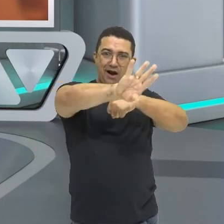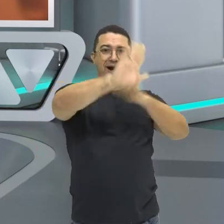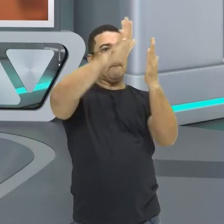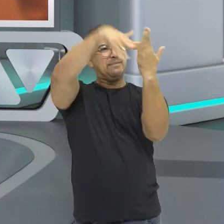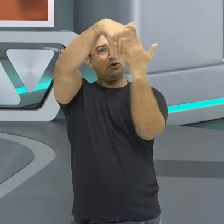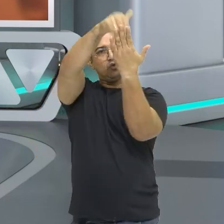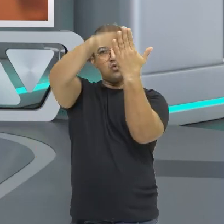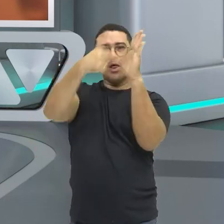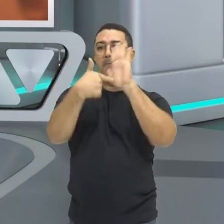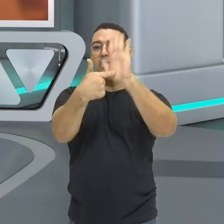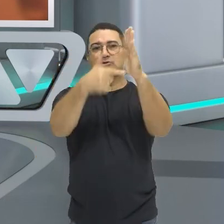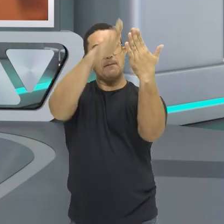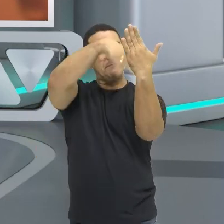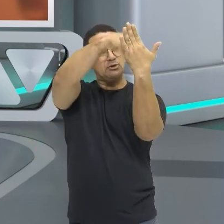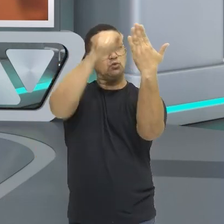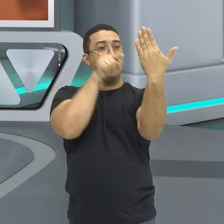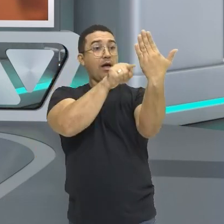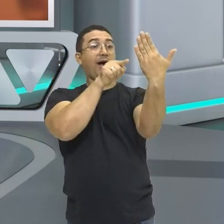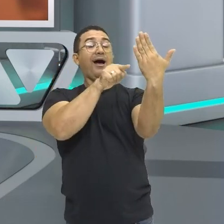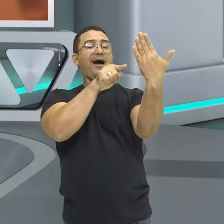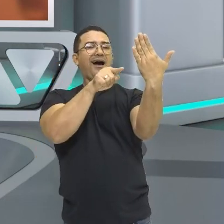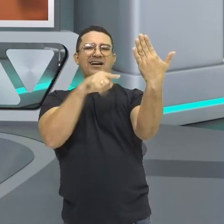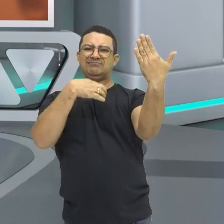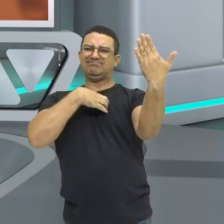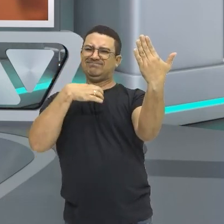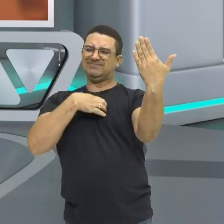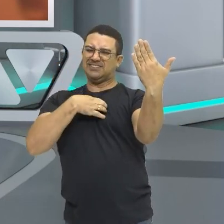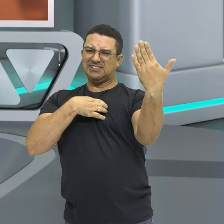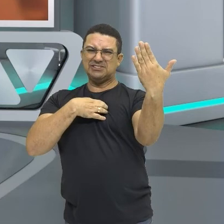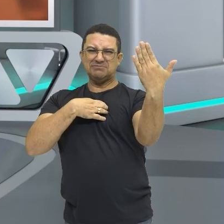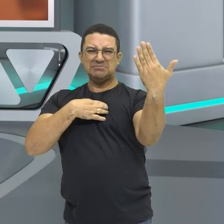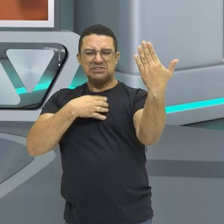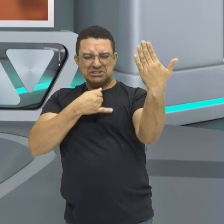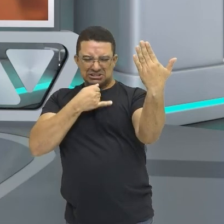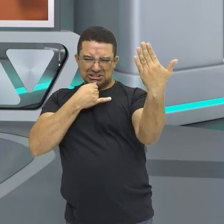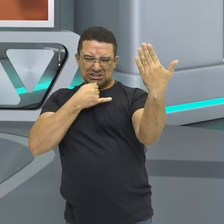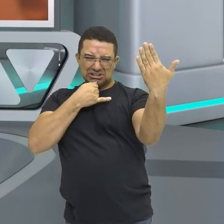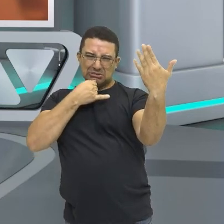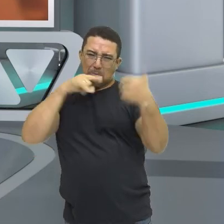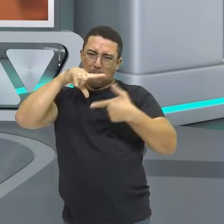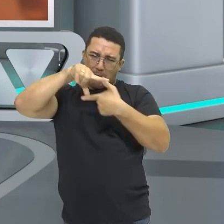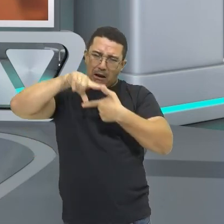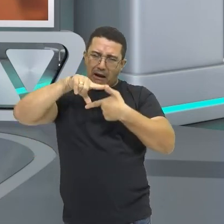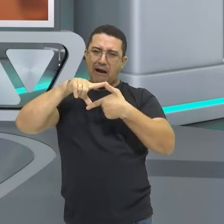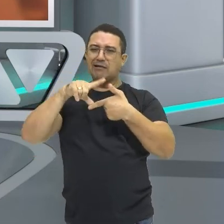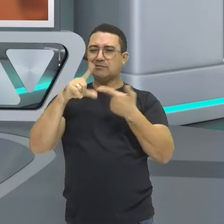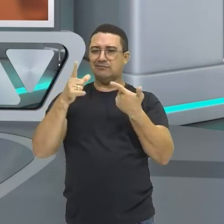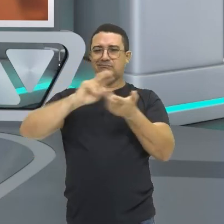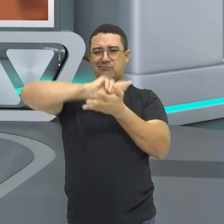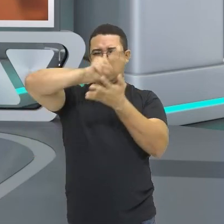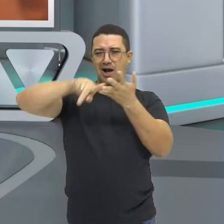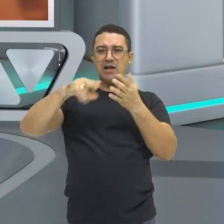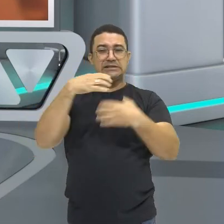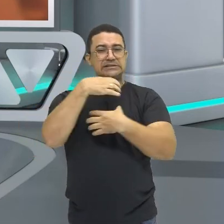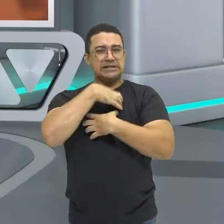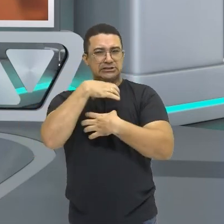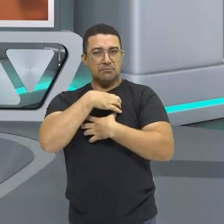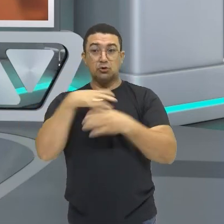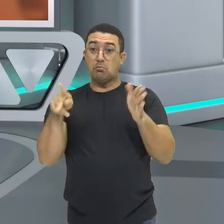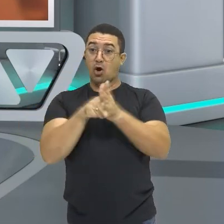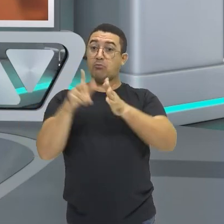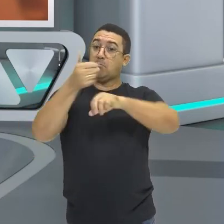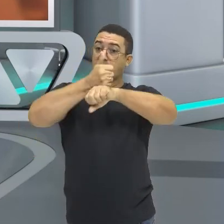obras. Tá? Então essa relação entre a obra de arte e os sentimentos do artista vão estar muito